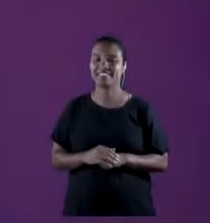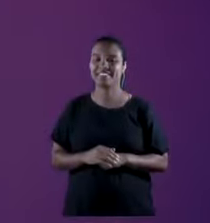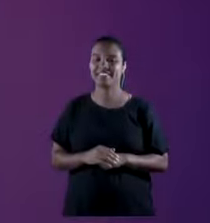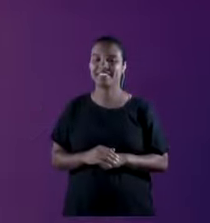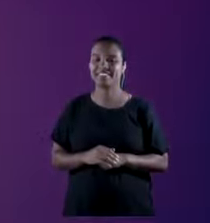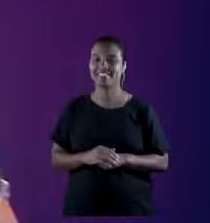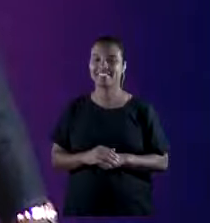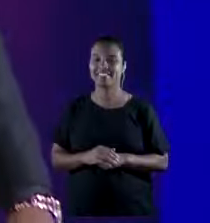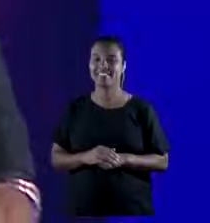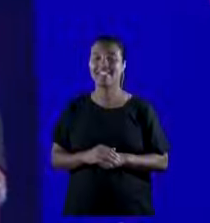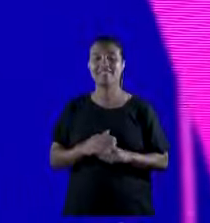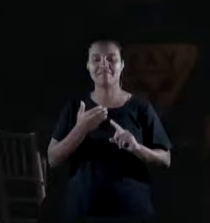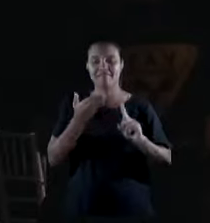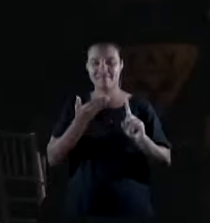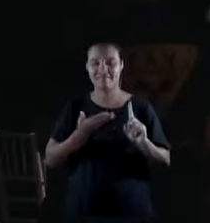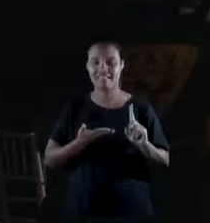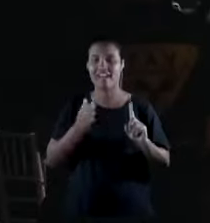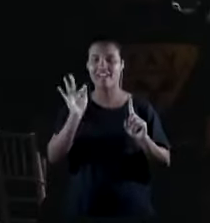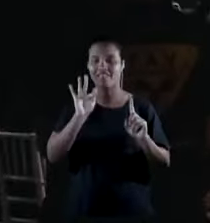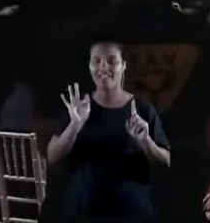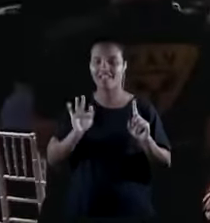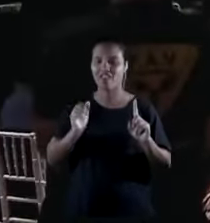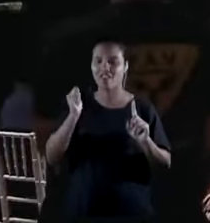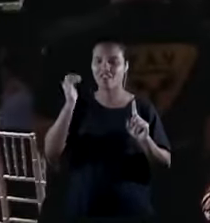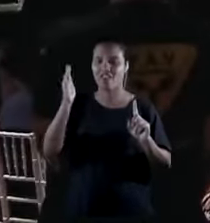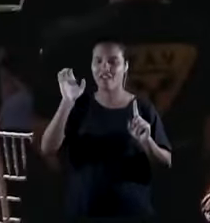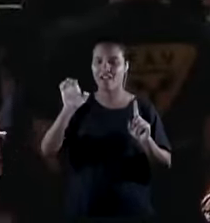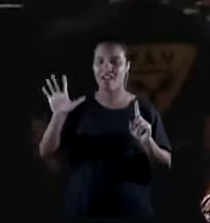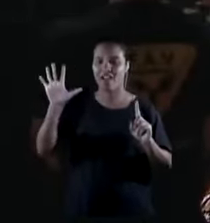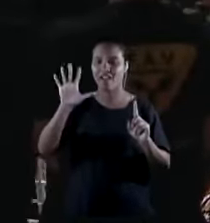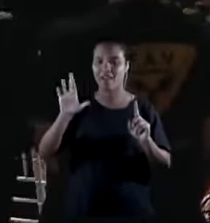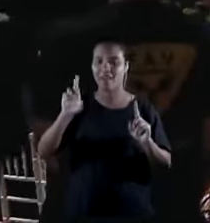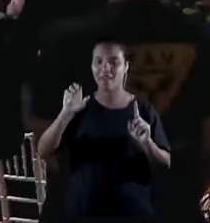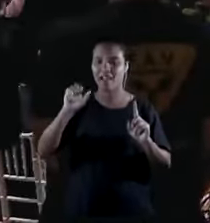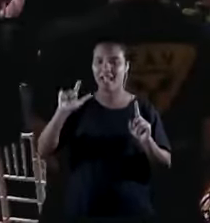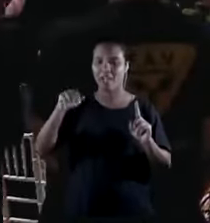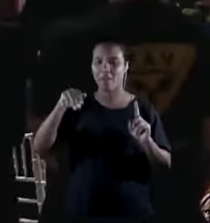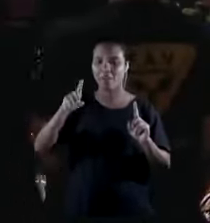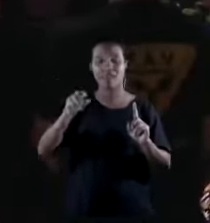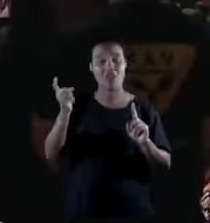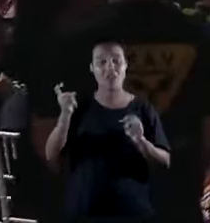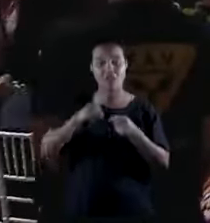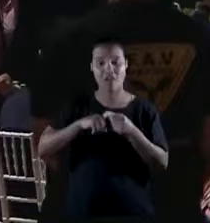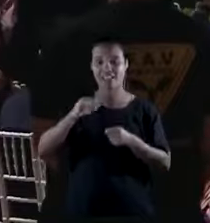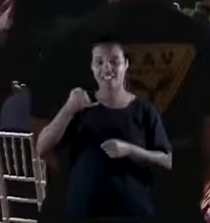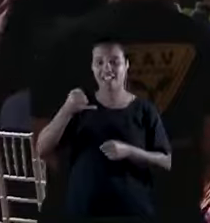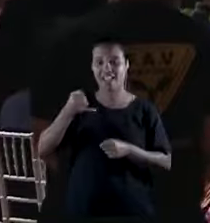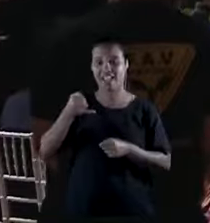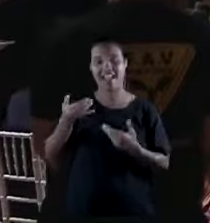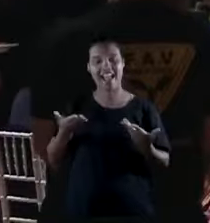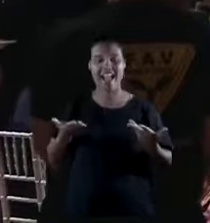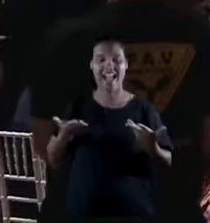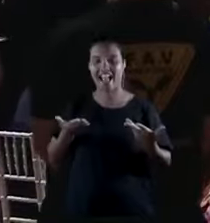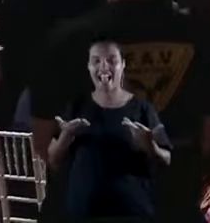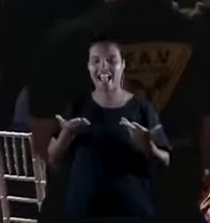Que ele seja feliz no Real Madrid e volte em janeiro. Agora é o seu prêmio, agora é o seu prêmio.